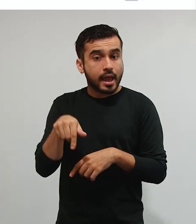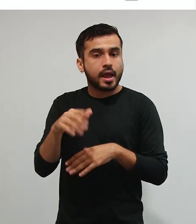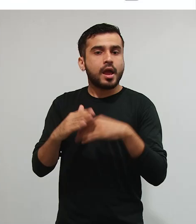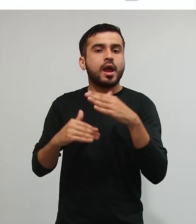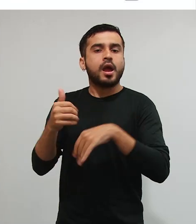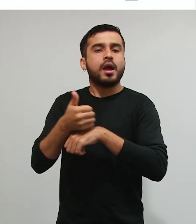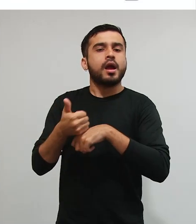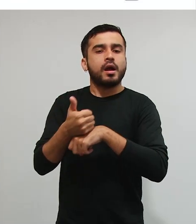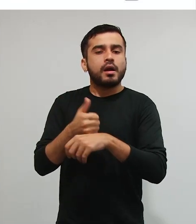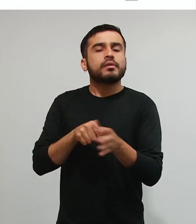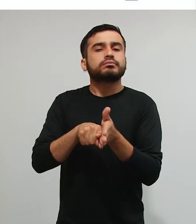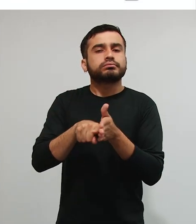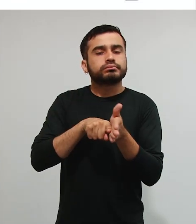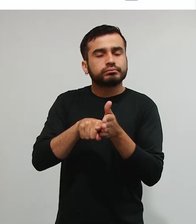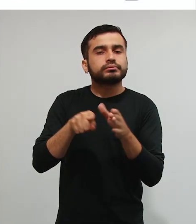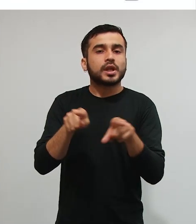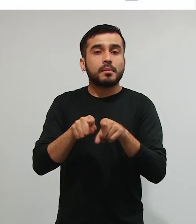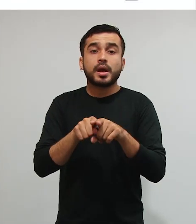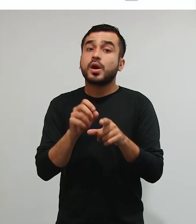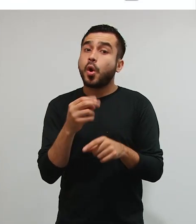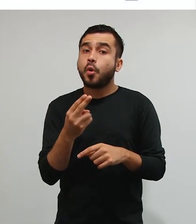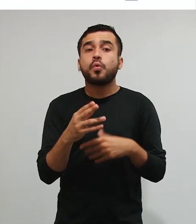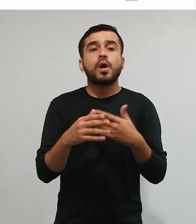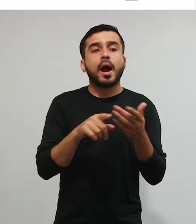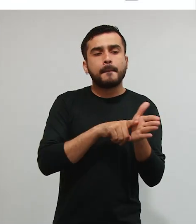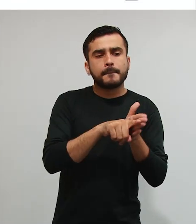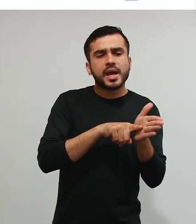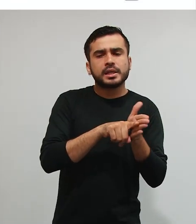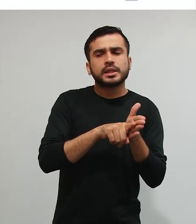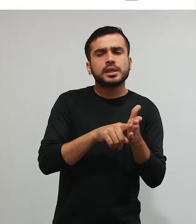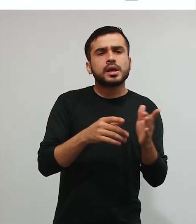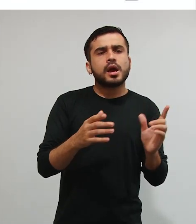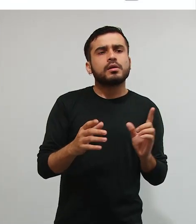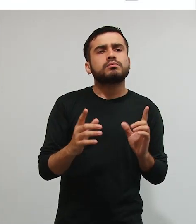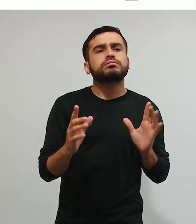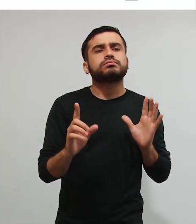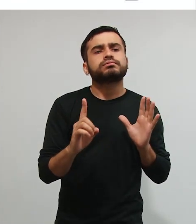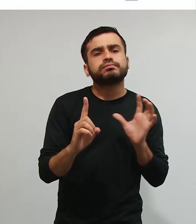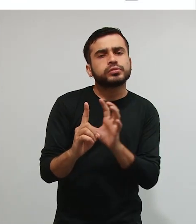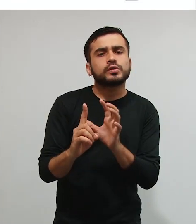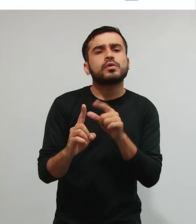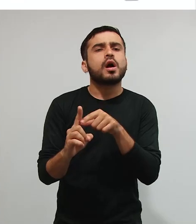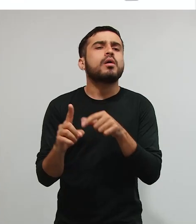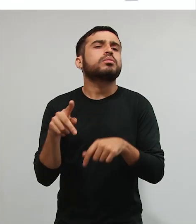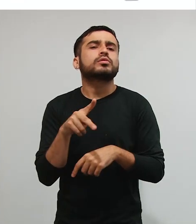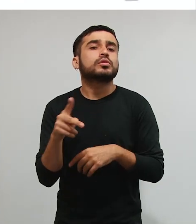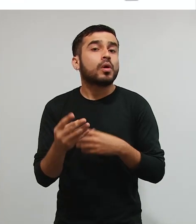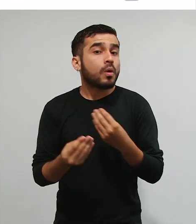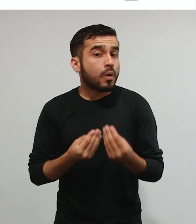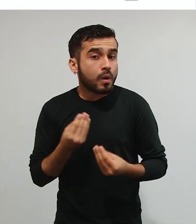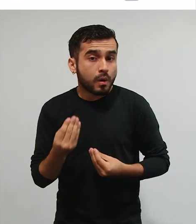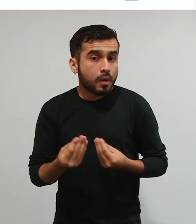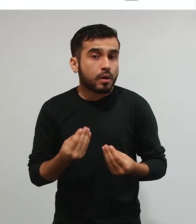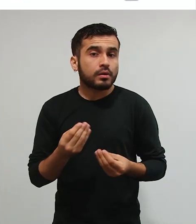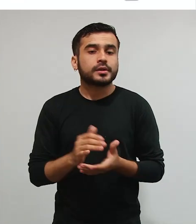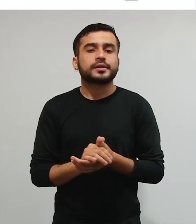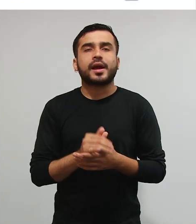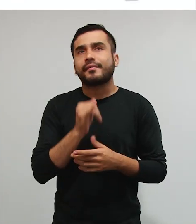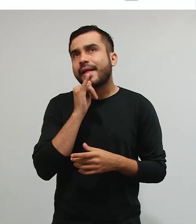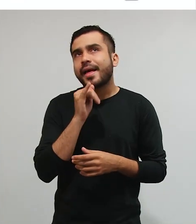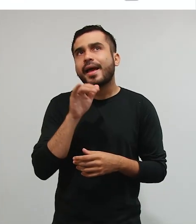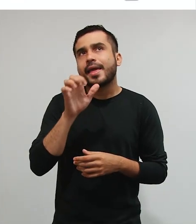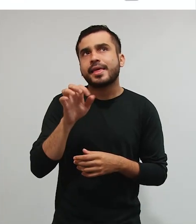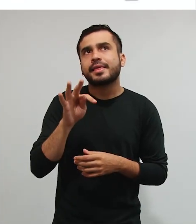a pesquisa na formação de professores, etc, etc, etc, tá? Também você não vai colocar